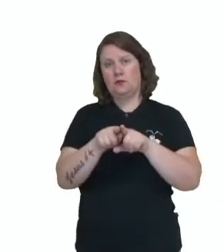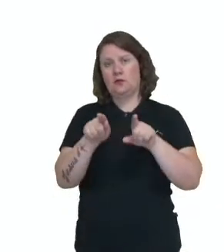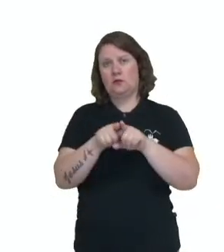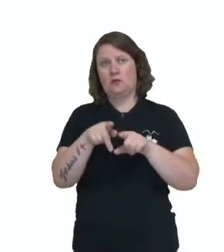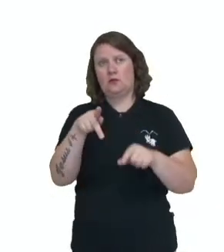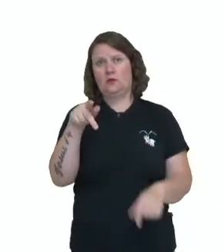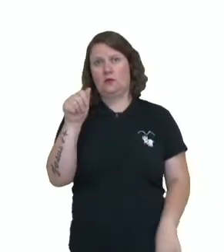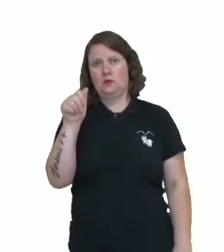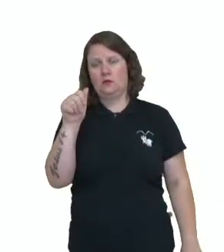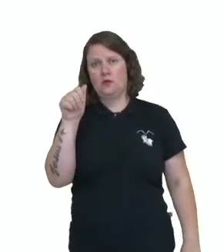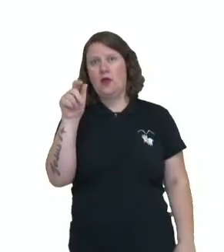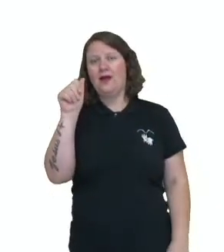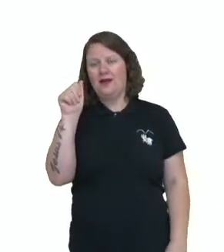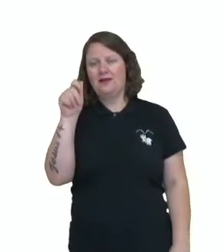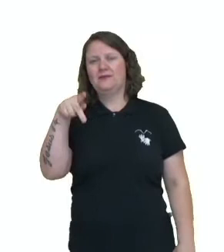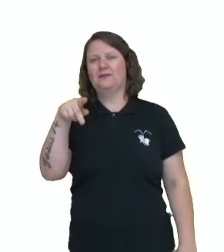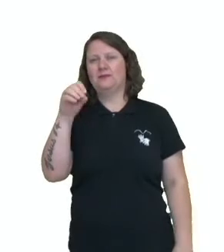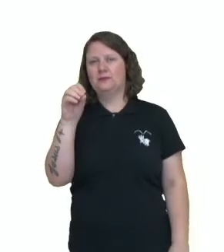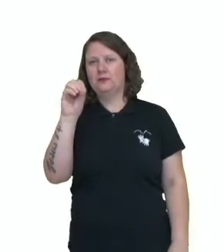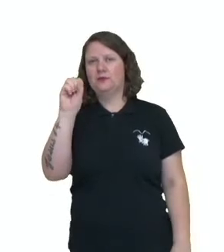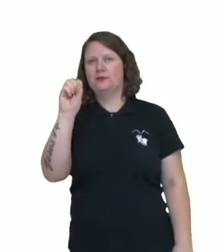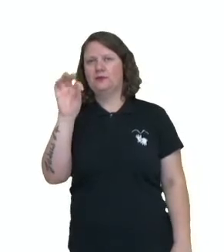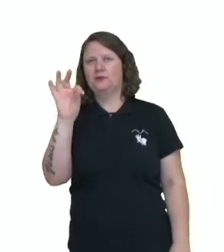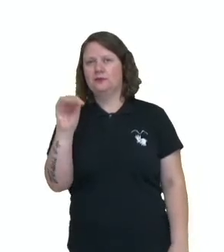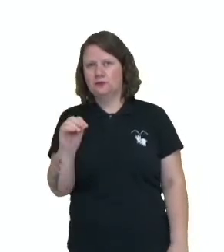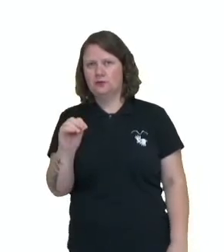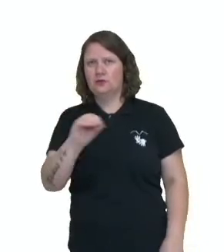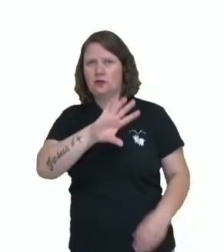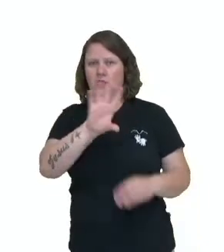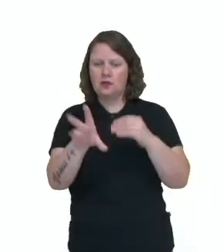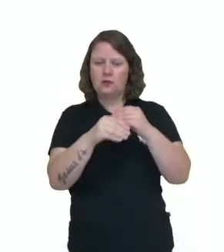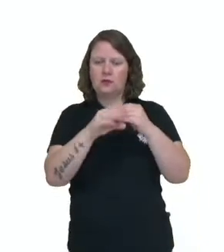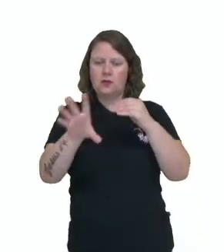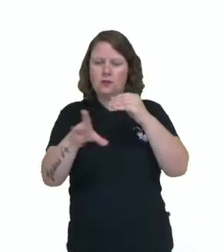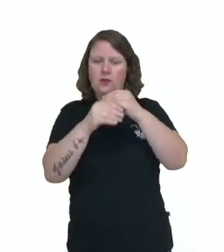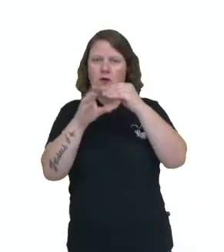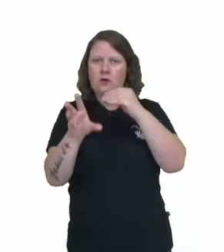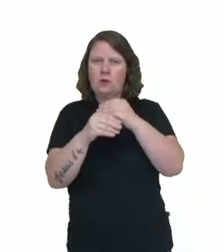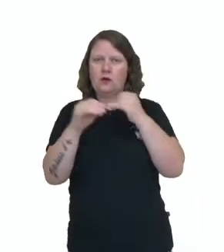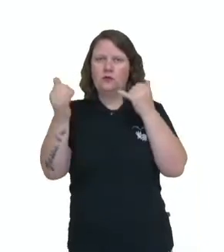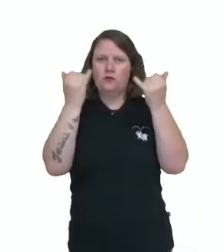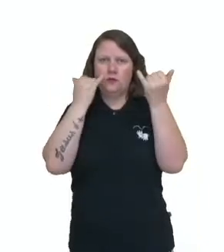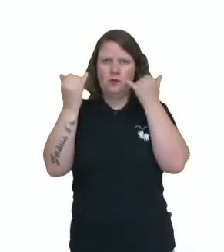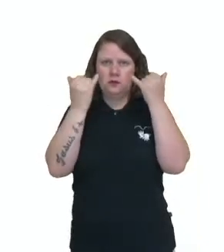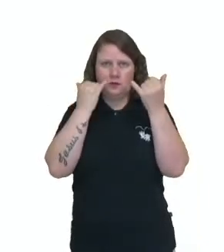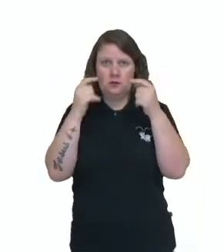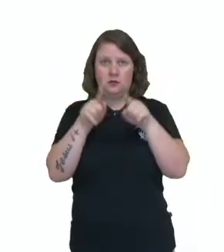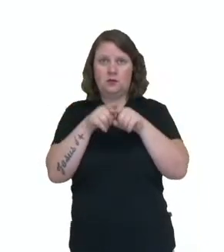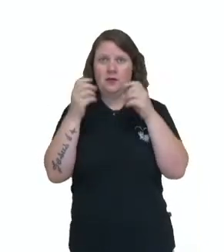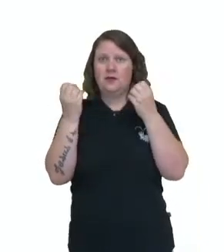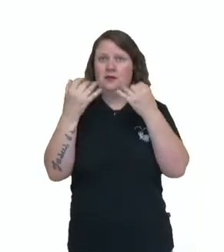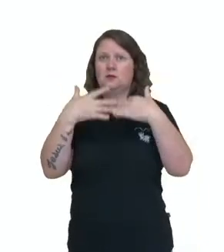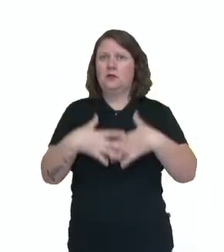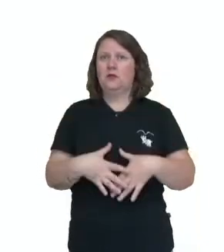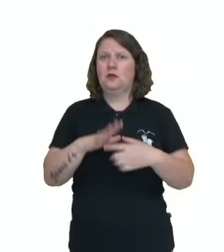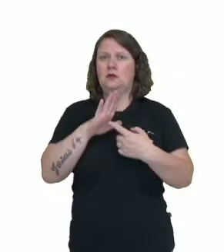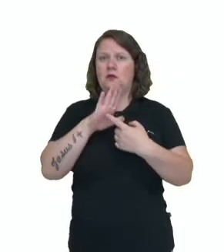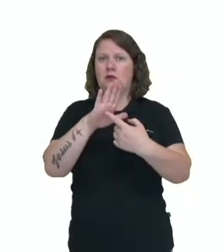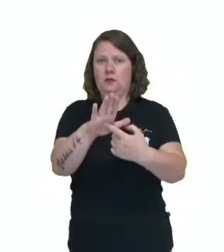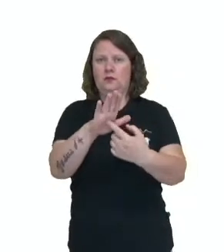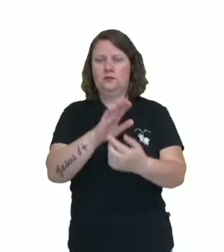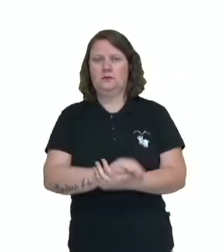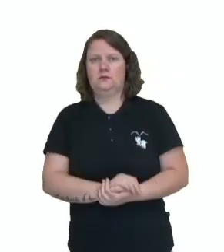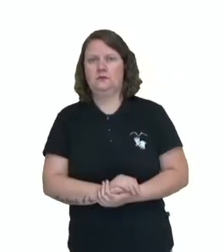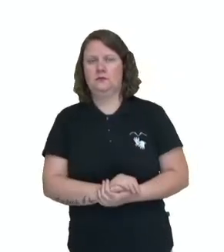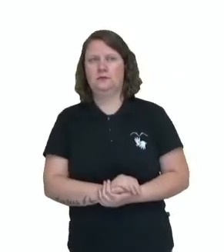de aposto, que é um termo que acrescenta informações sobre um outro termo, trazendo uma explicação. De